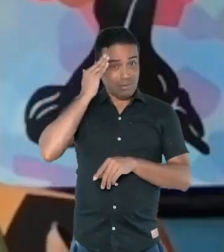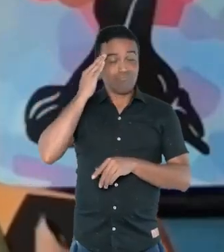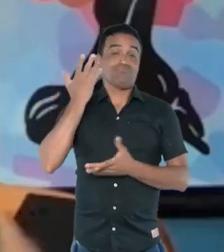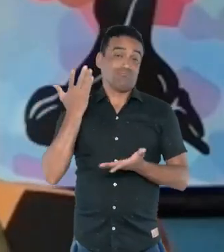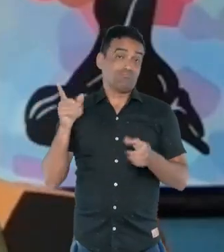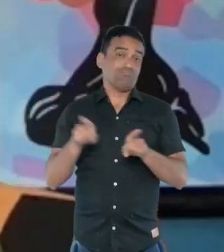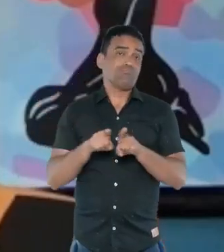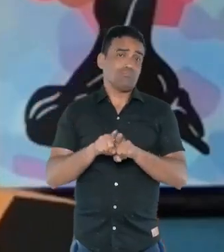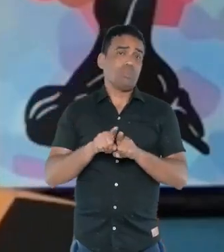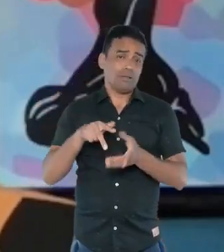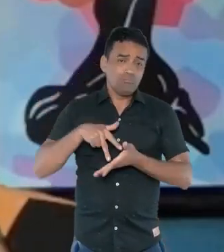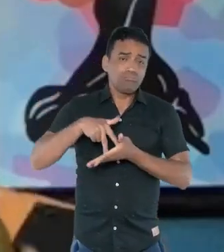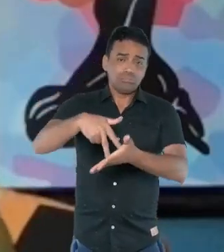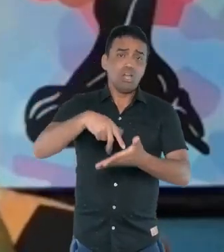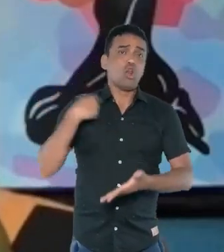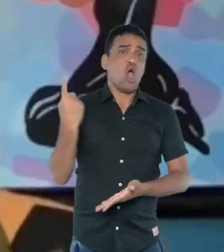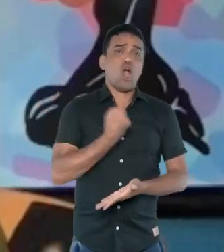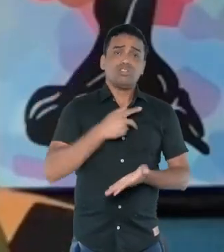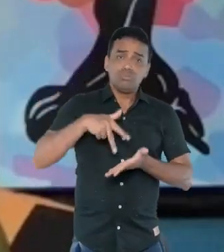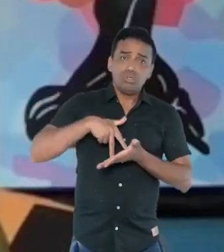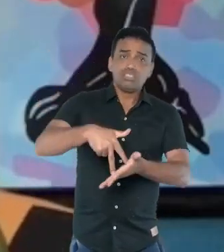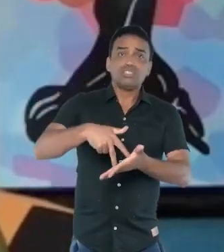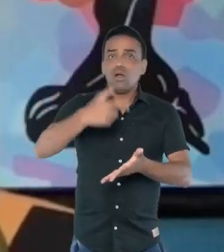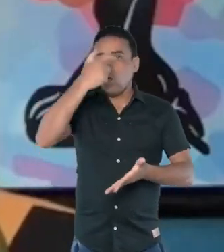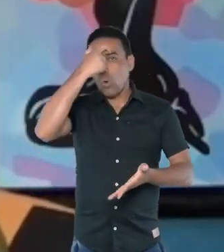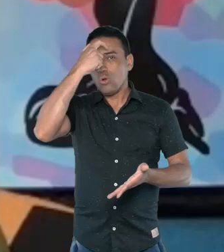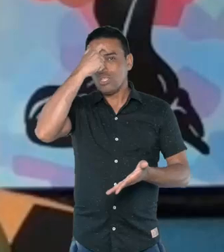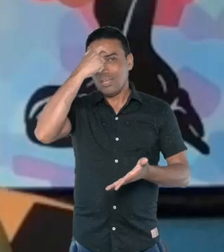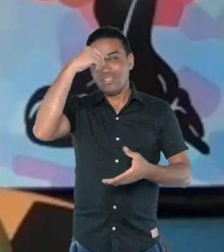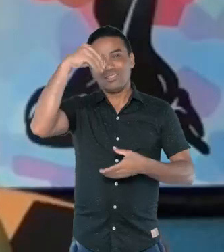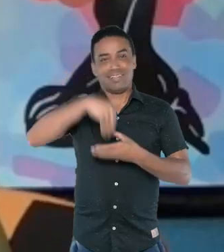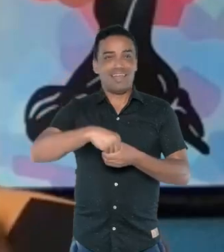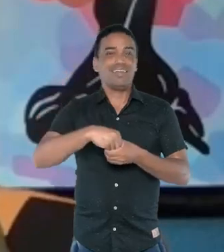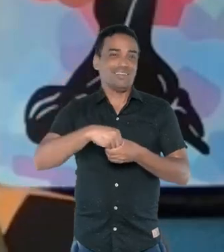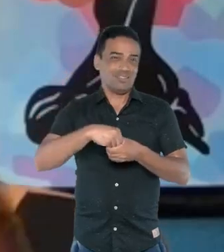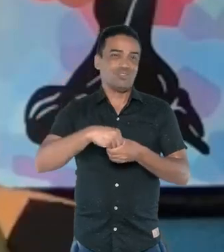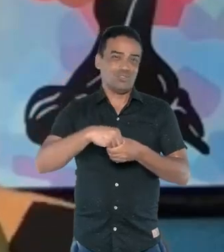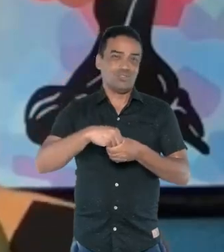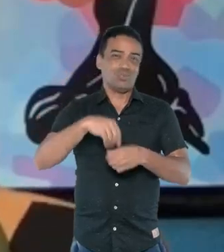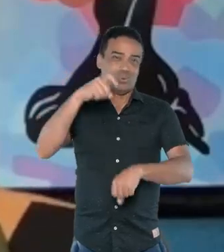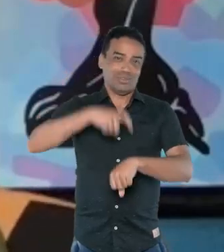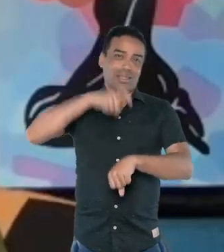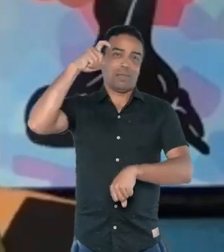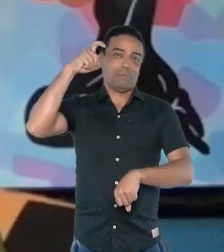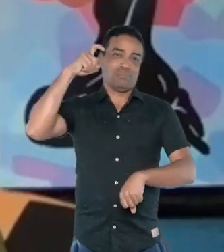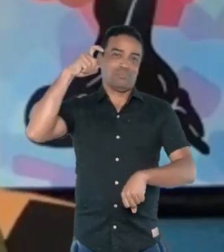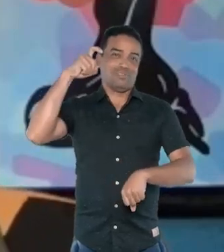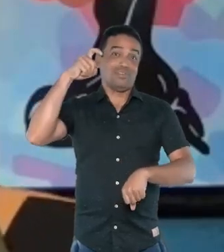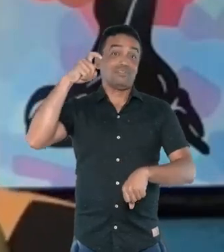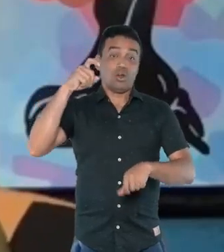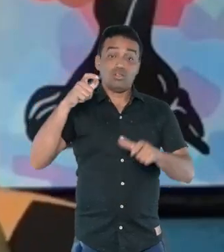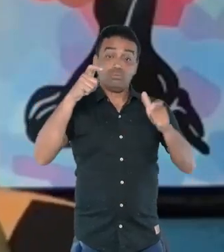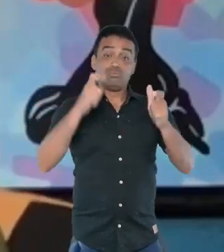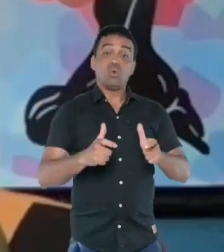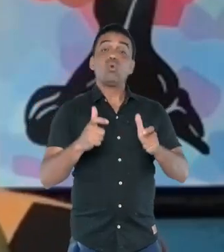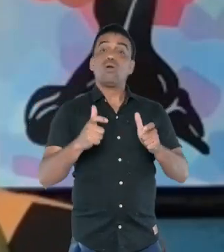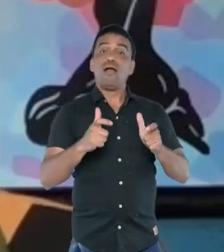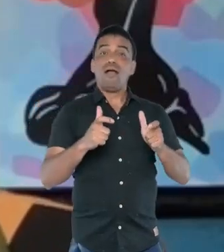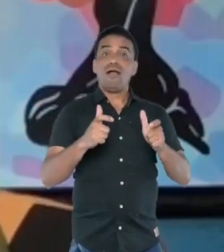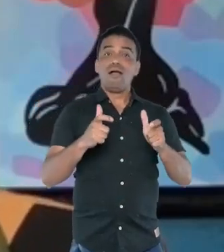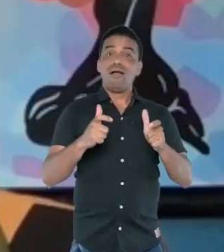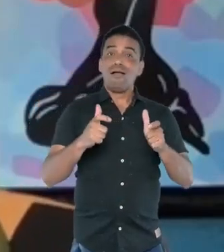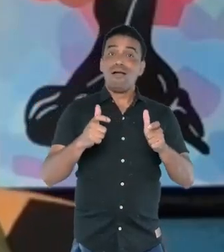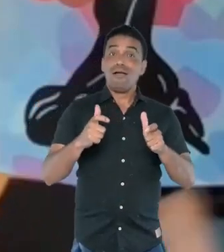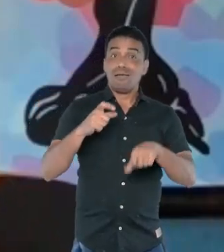coloca também, nos posiciona de uma forma mais consciente no tempo. A gente ocupa um lugar no tempo, na